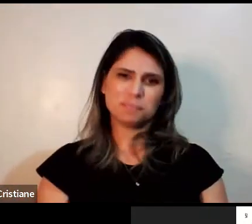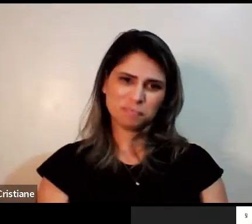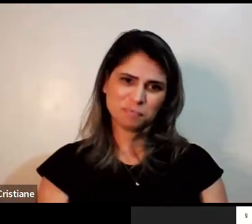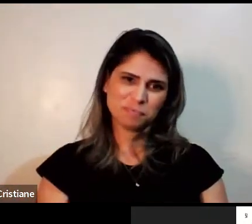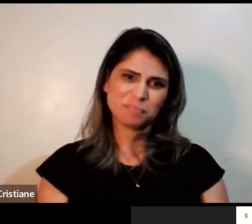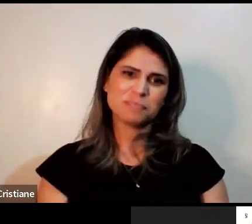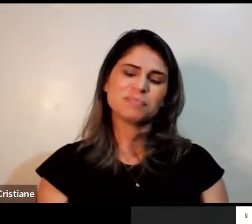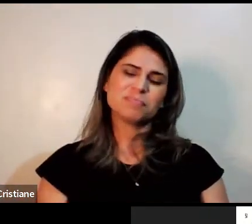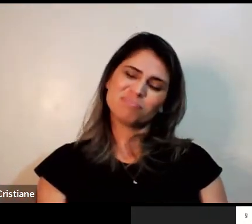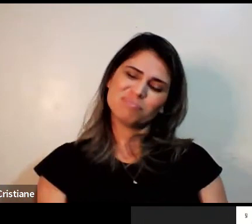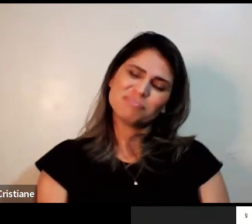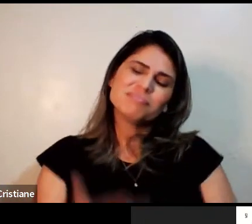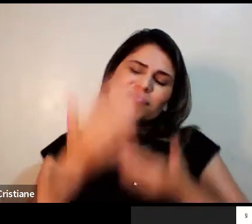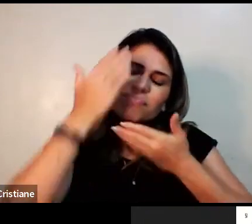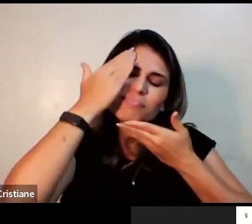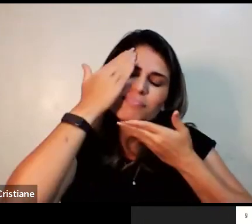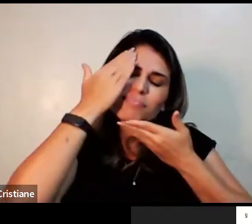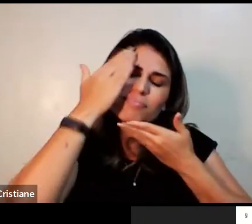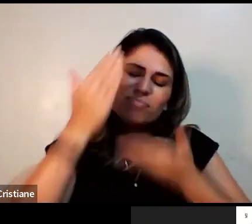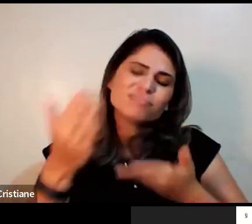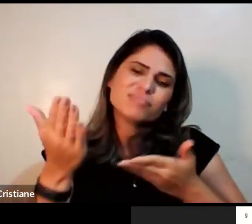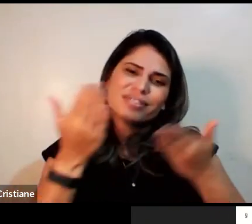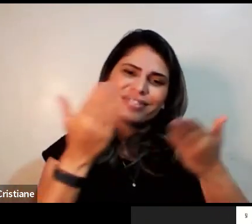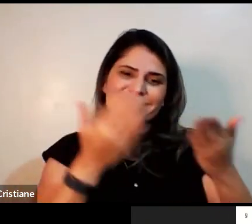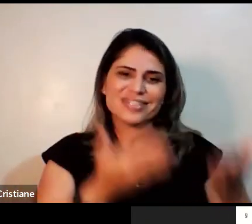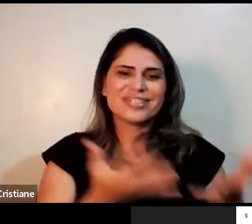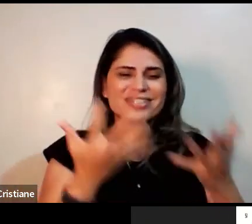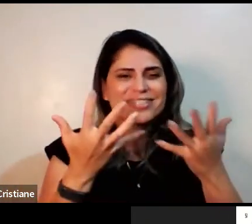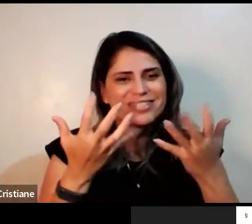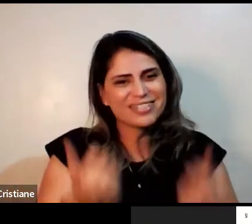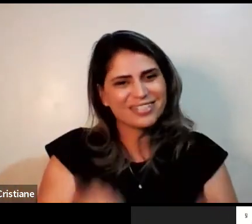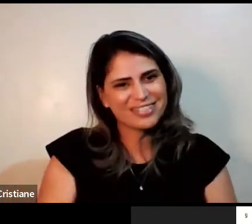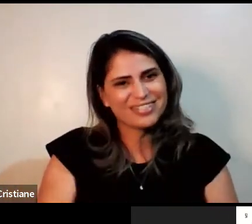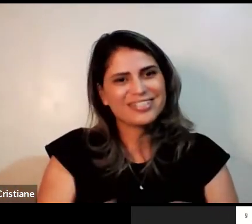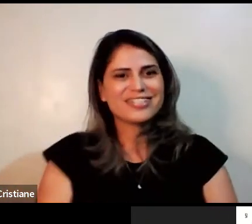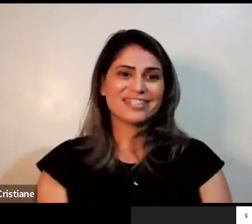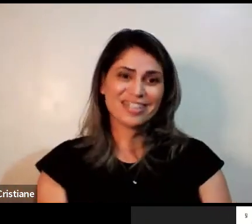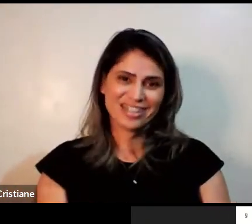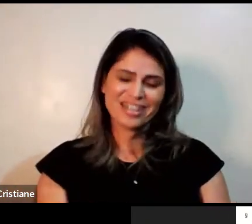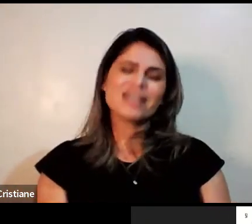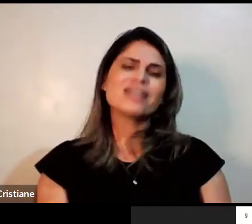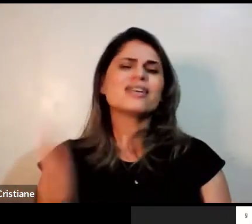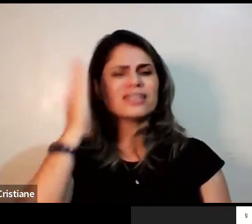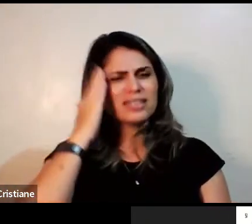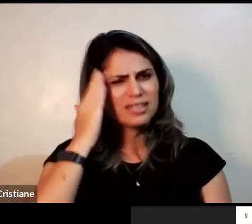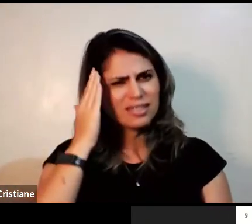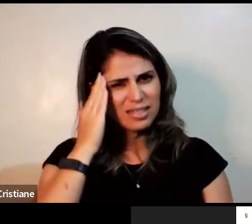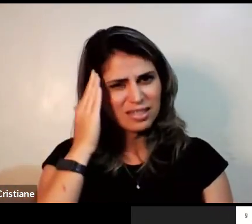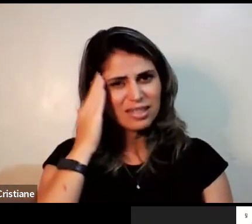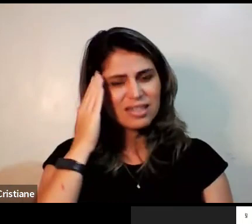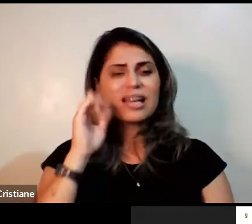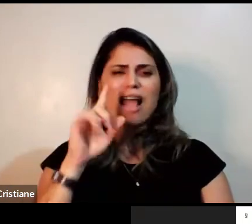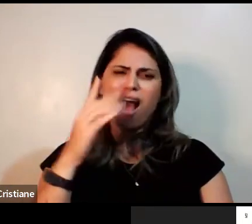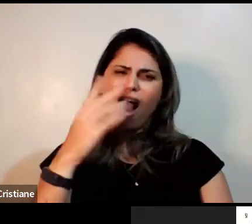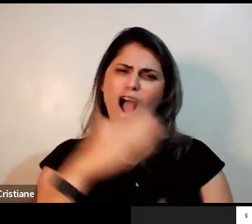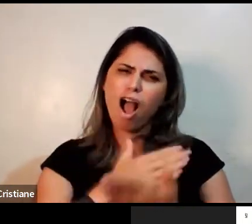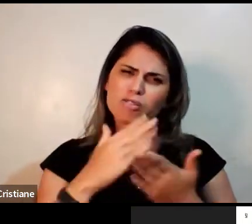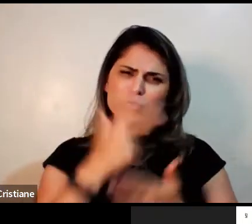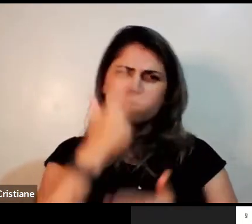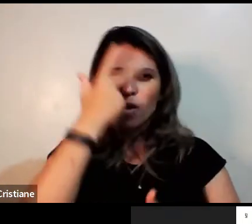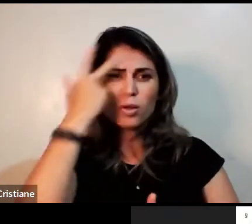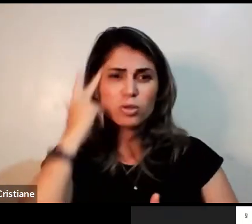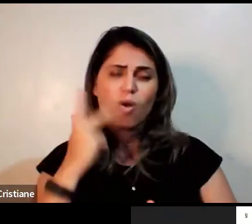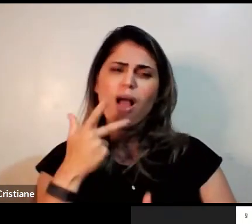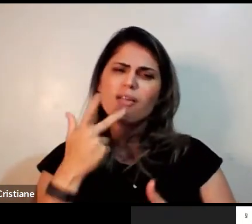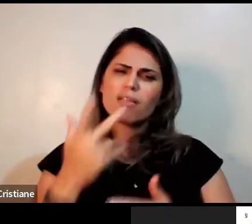Lorena, muito obrigado por aceitar o convite. Muito obrigado. Eu sei que a gente, quem está aí do lado, né, do outro lado,